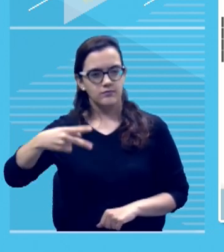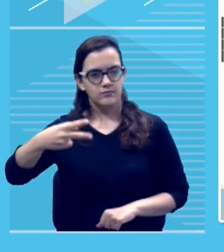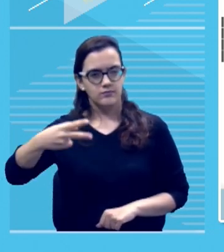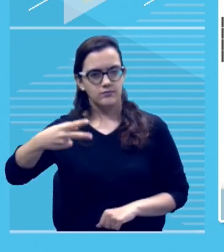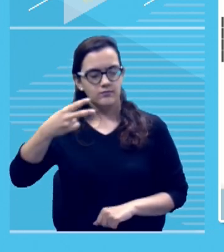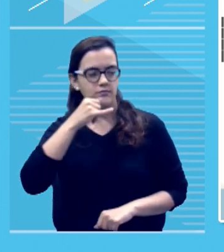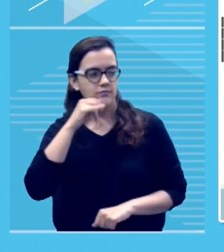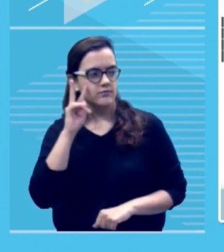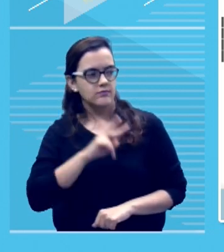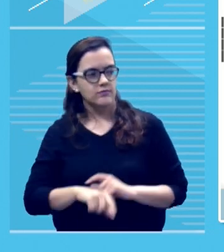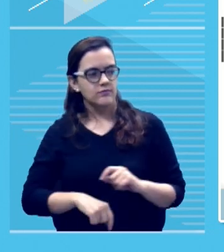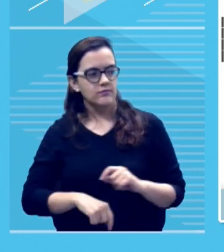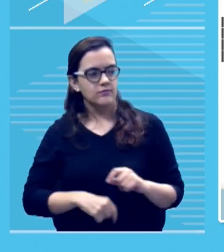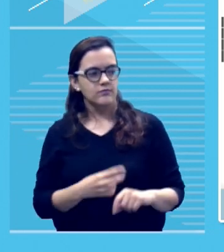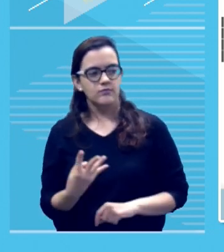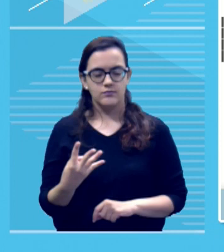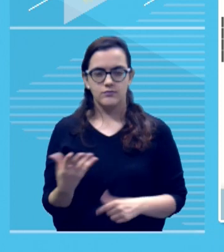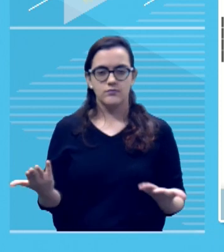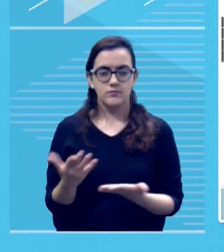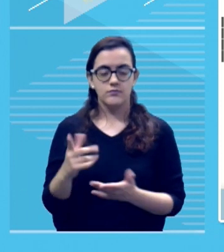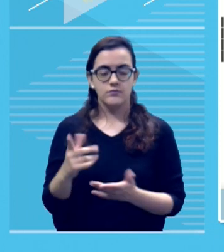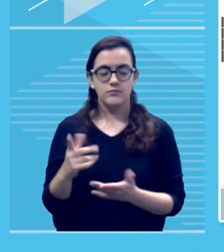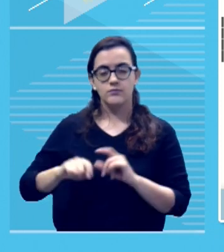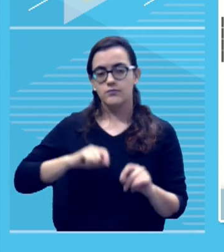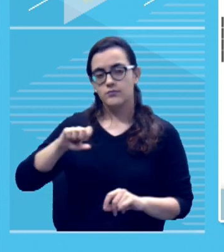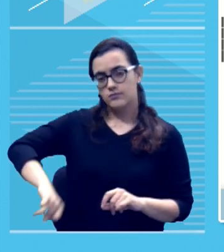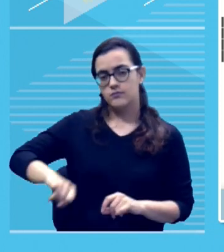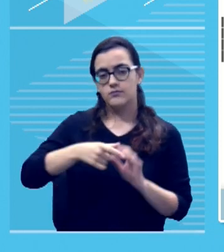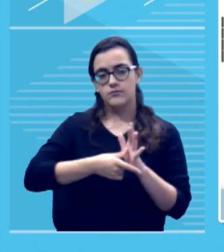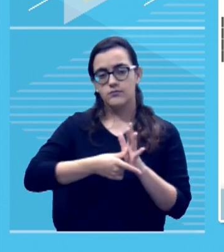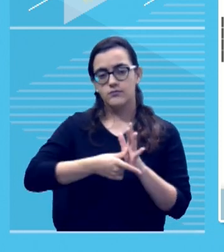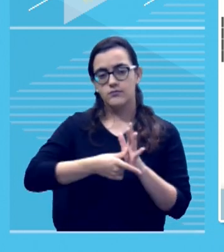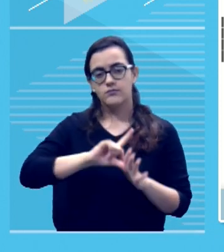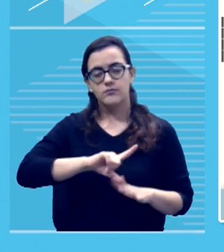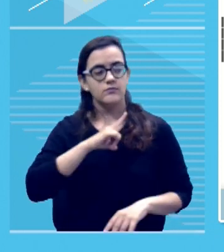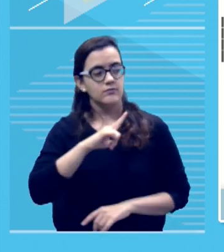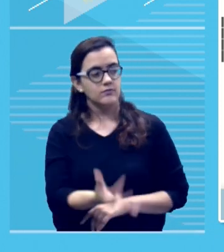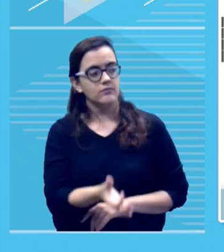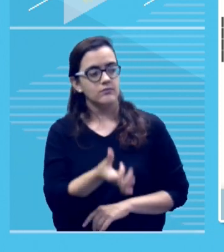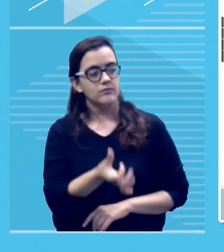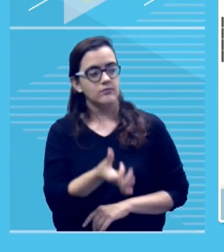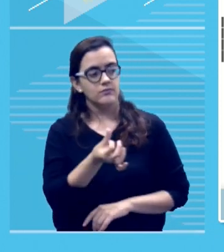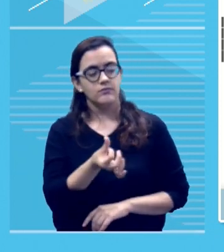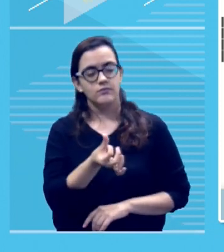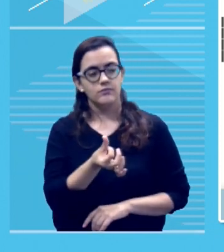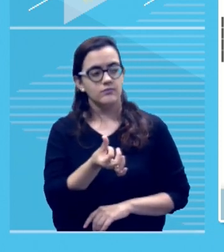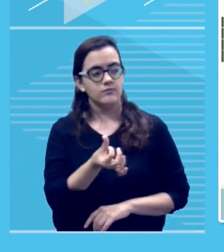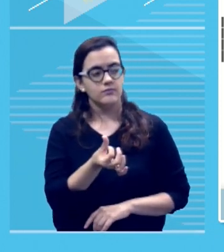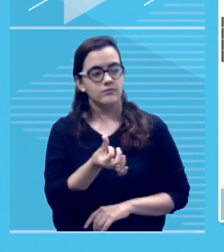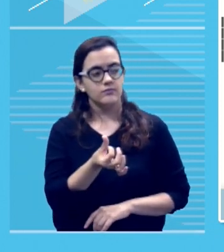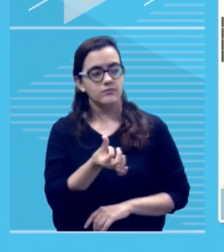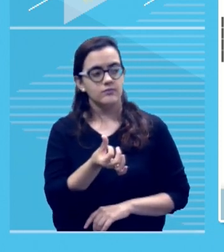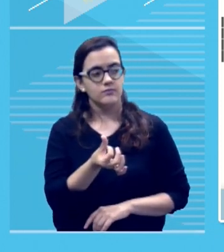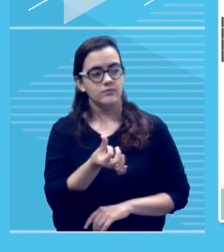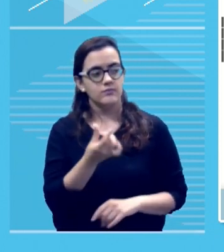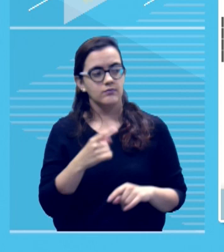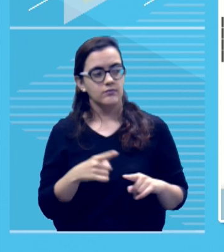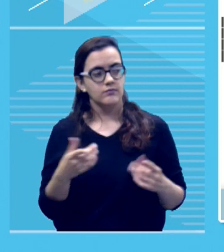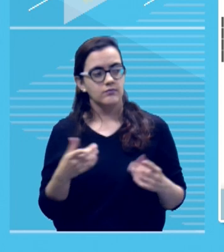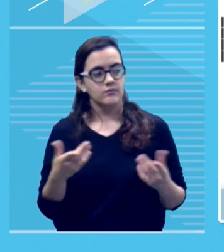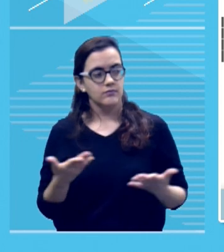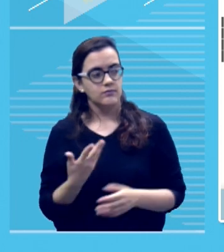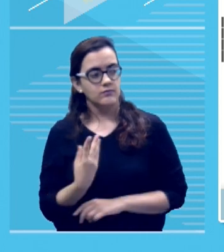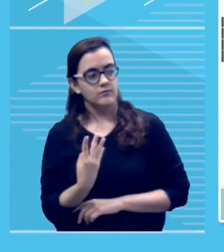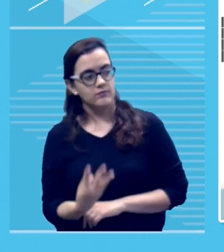4. Pessoal, se eu tinha 6, tirei 4, só sobra 2, ó, para ser inativo. Que é 2 elevado a n menos